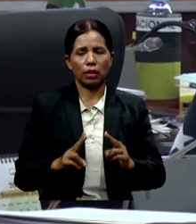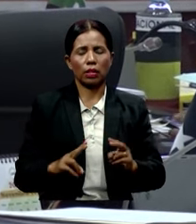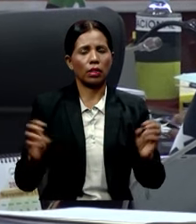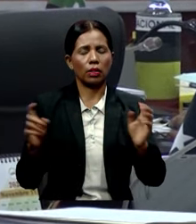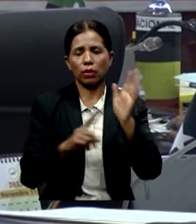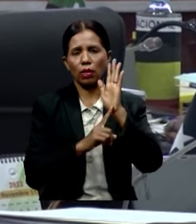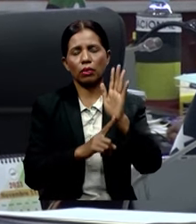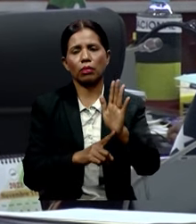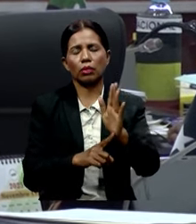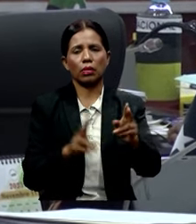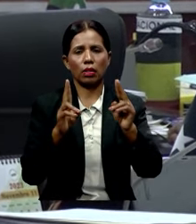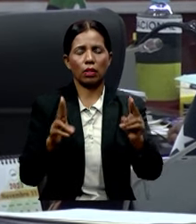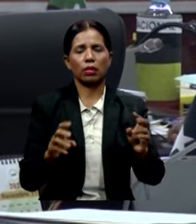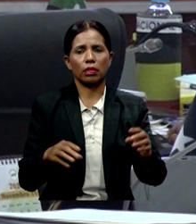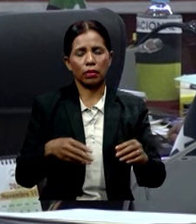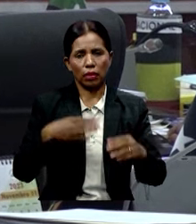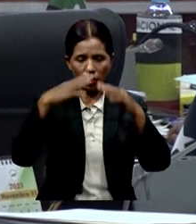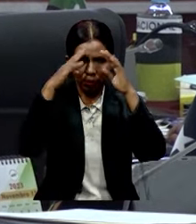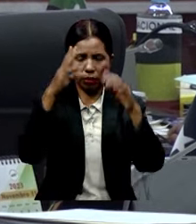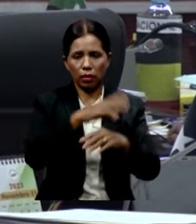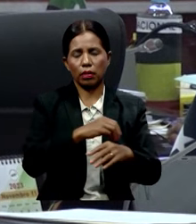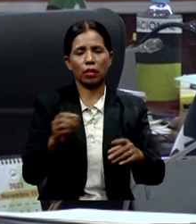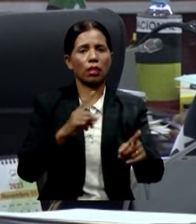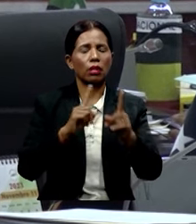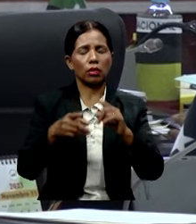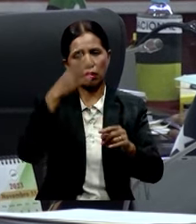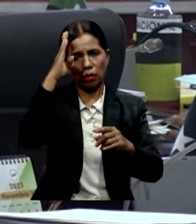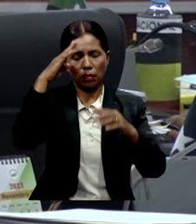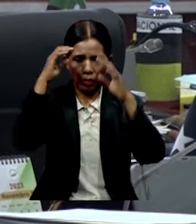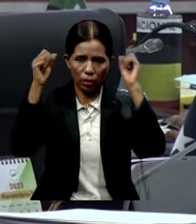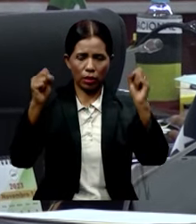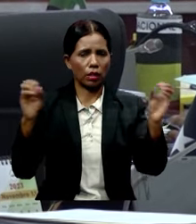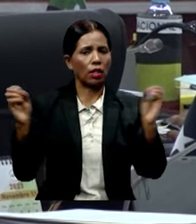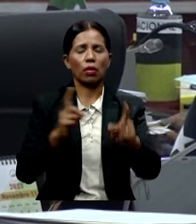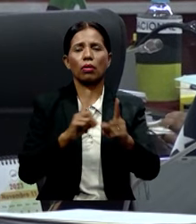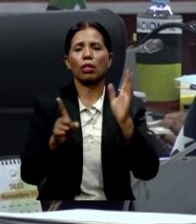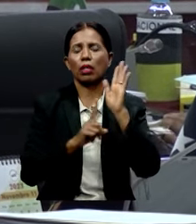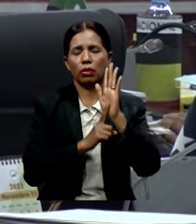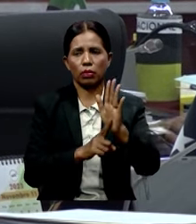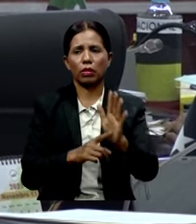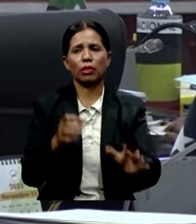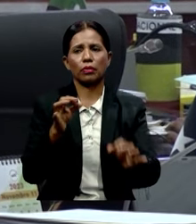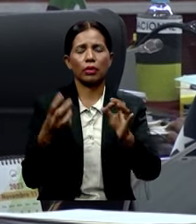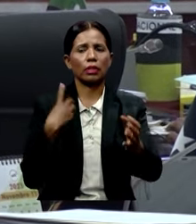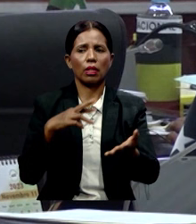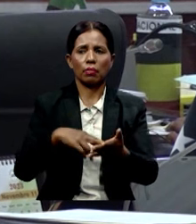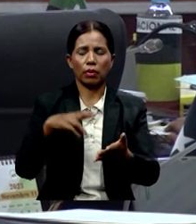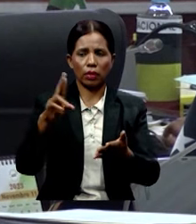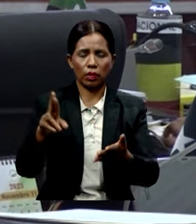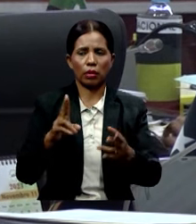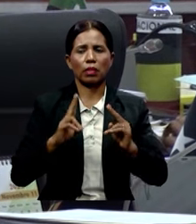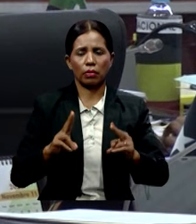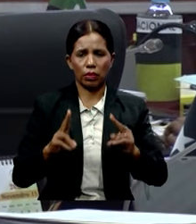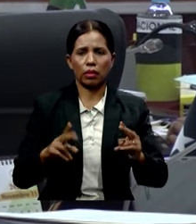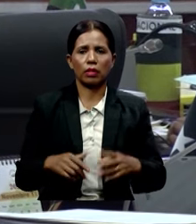justifica, senhora presidente. La justifica e se ita aprova período de urgência e